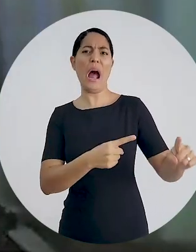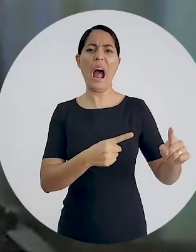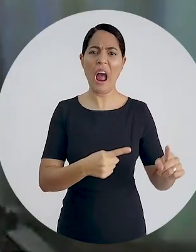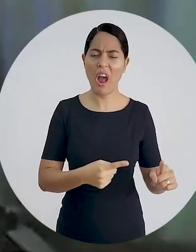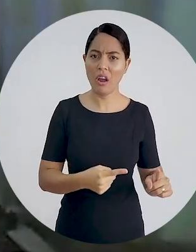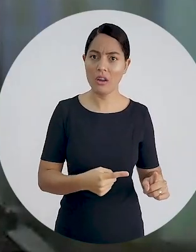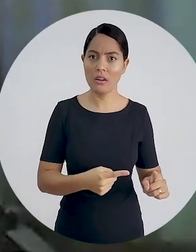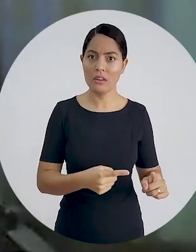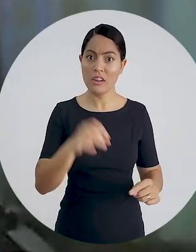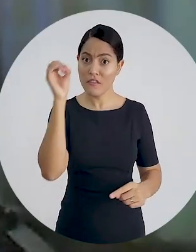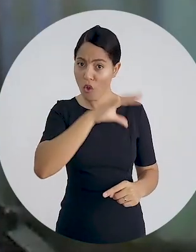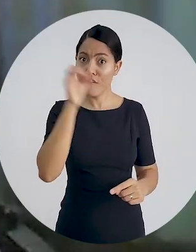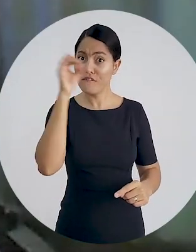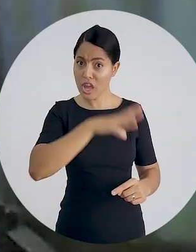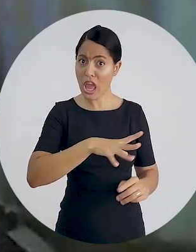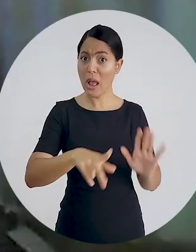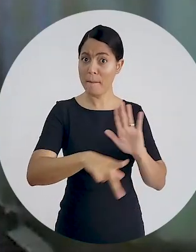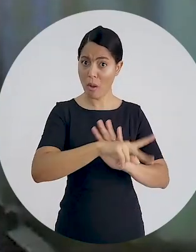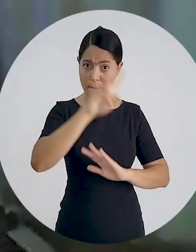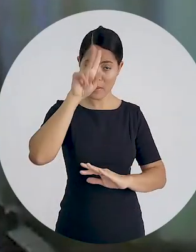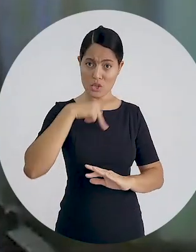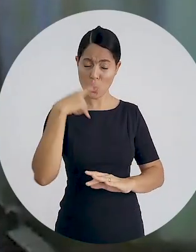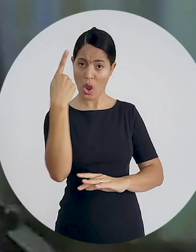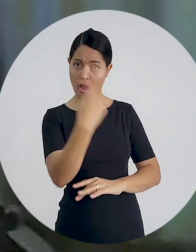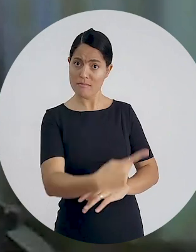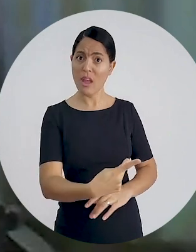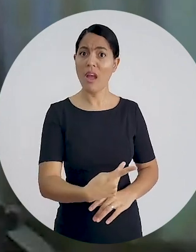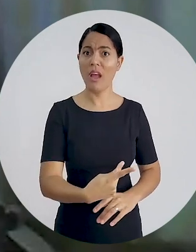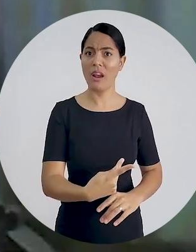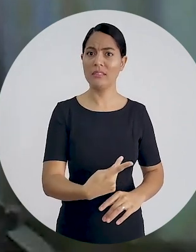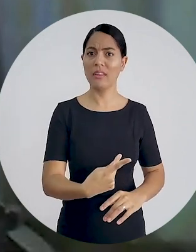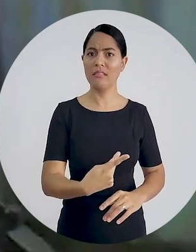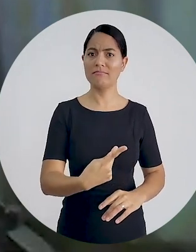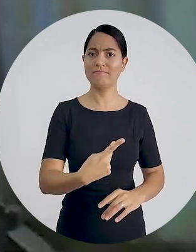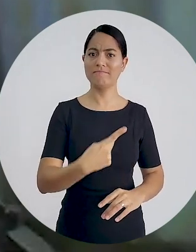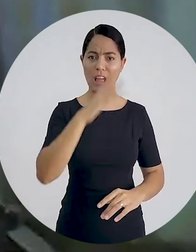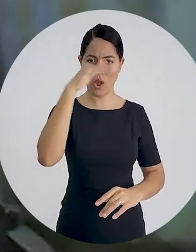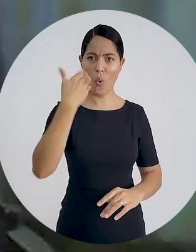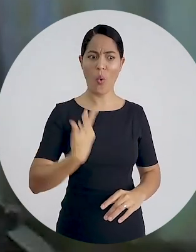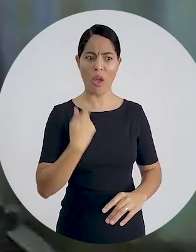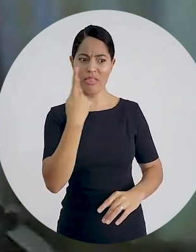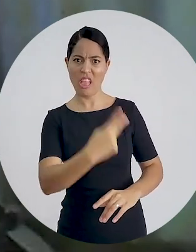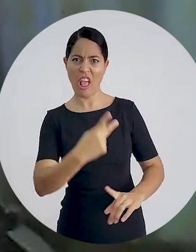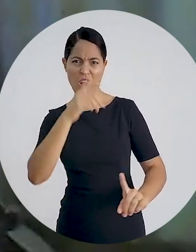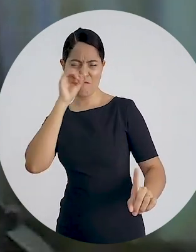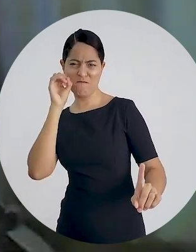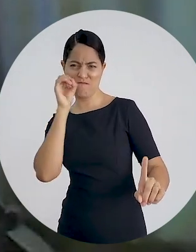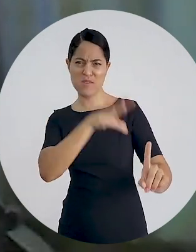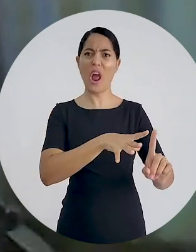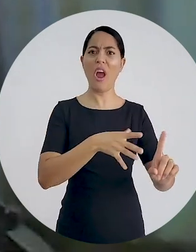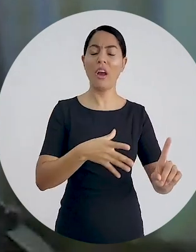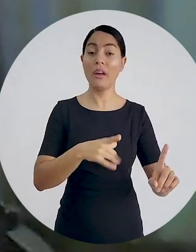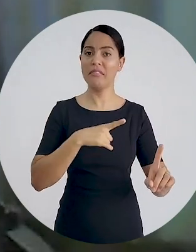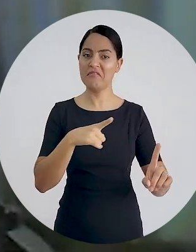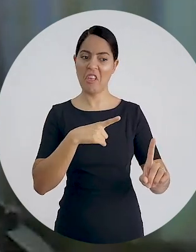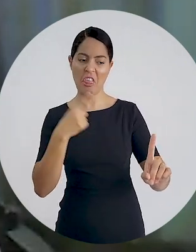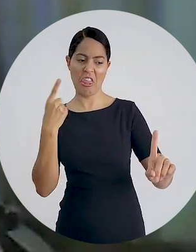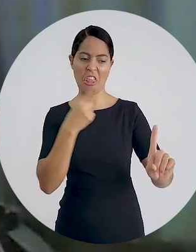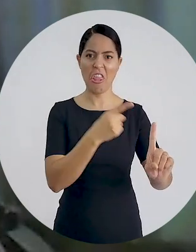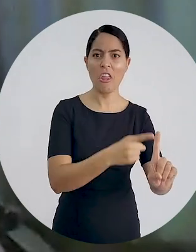trabalho das advogadas, com ofensas pessoais, ofensas à honra, à dignidade dos